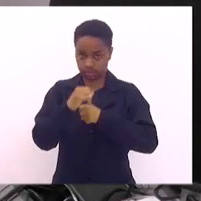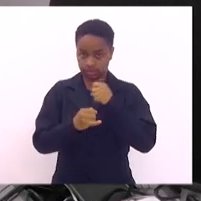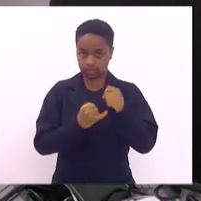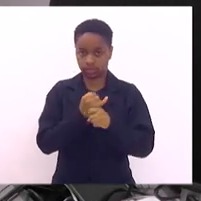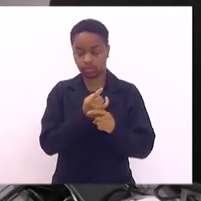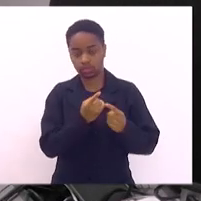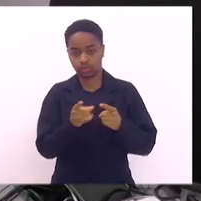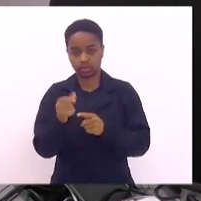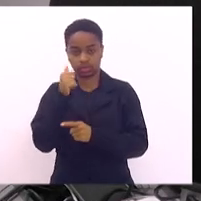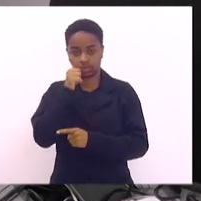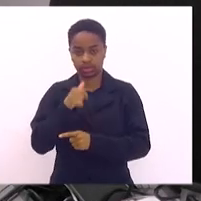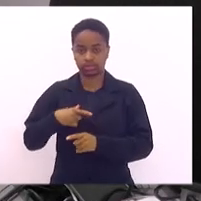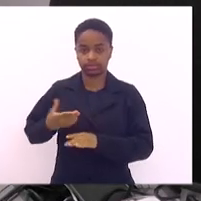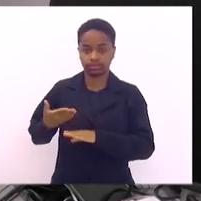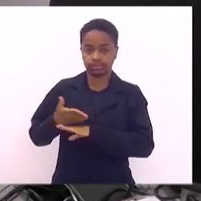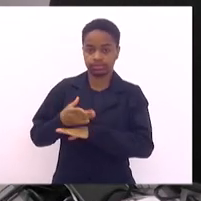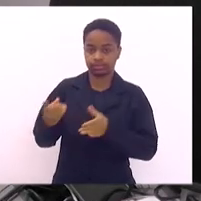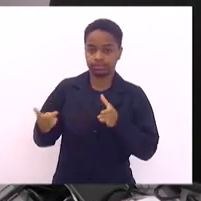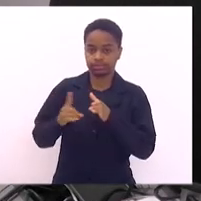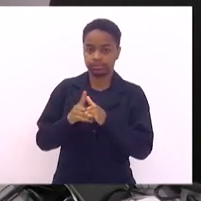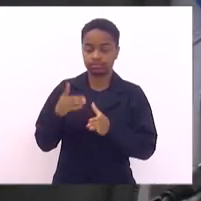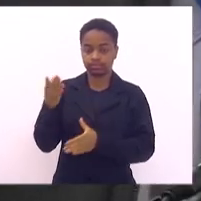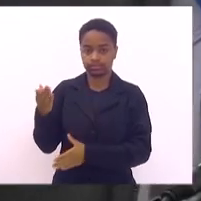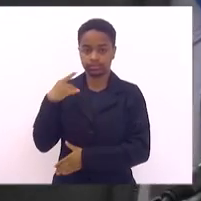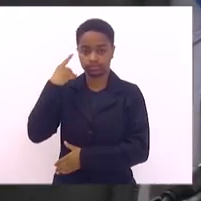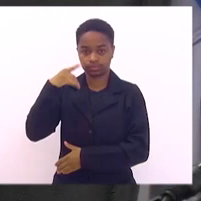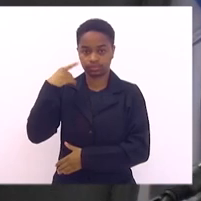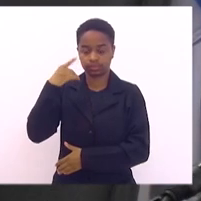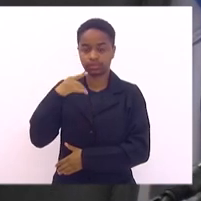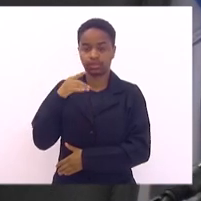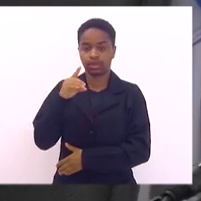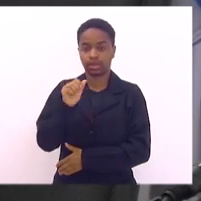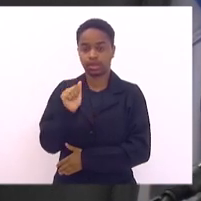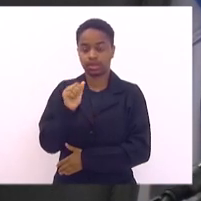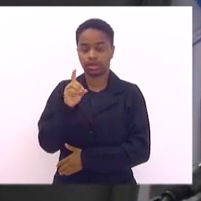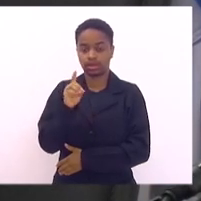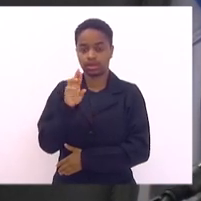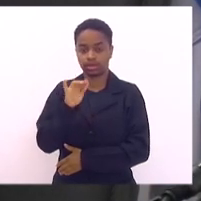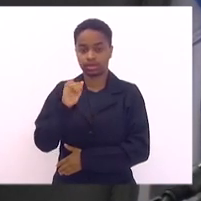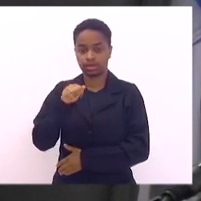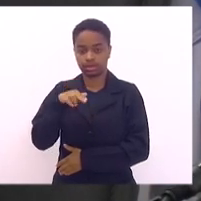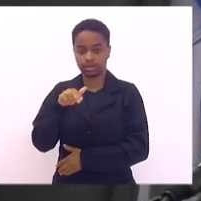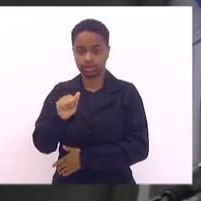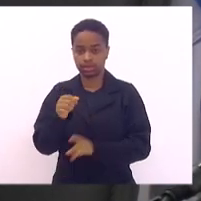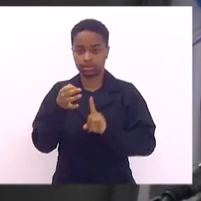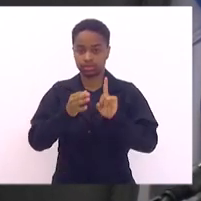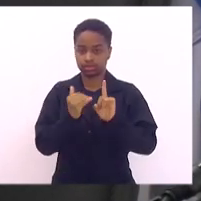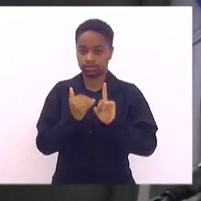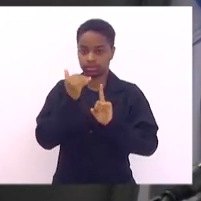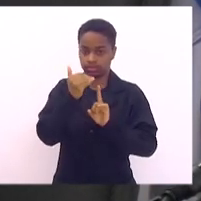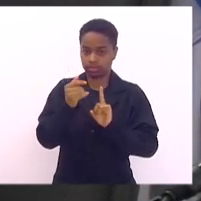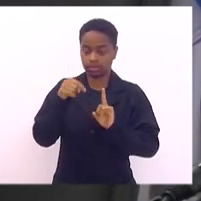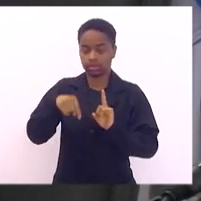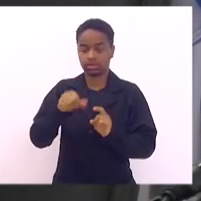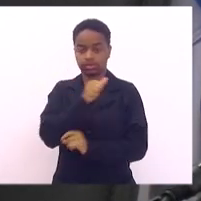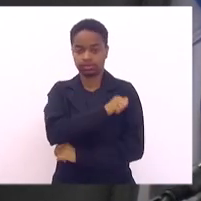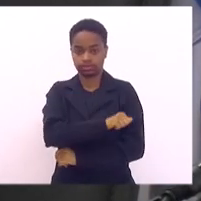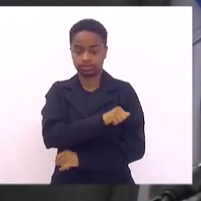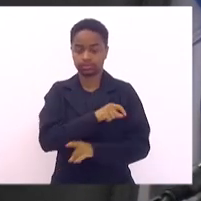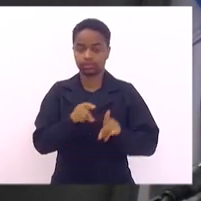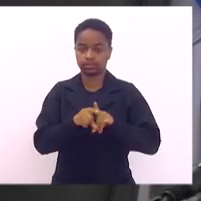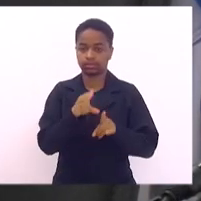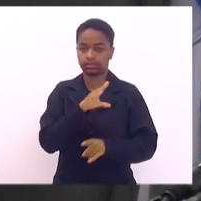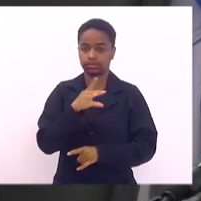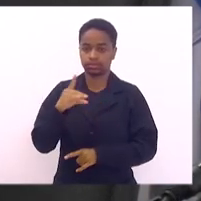da doutora Adriana Ramos Melo, desembargadora do Tribunal de Justiça do Estado do Rio de Janeiro e coordenadora da